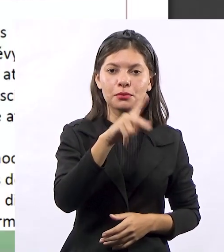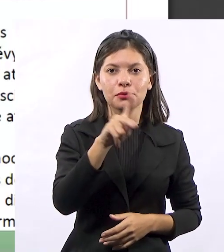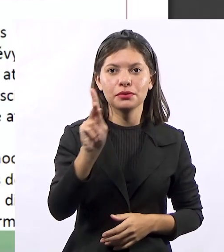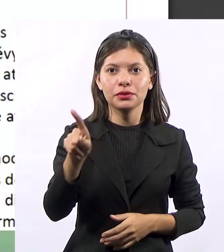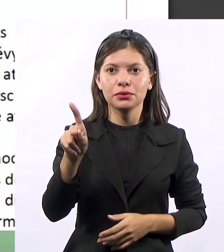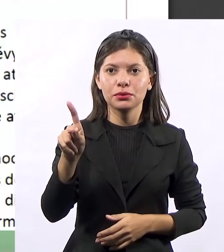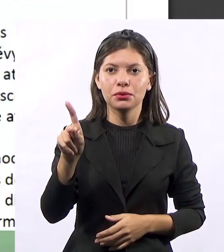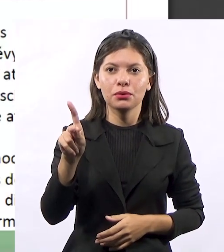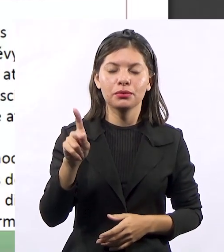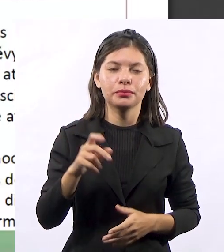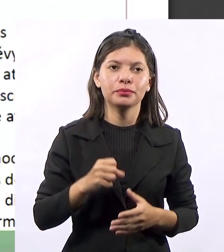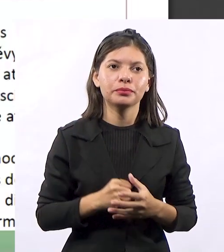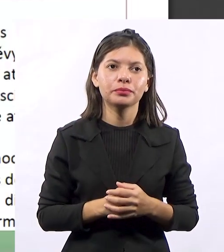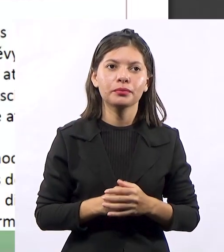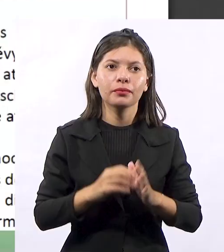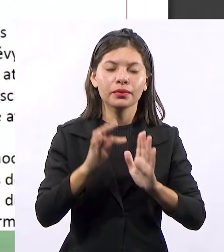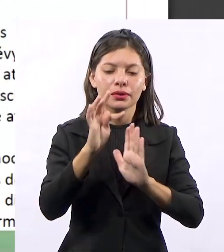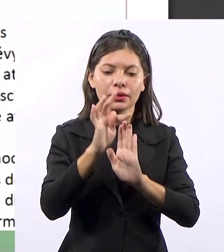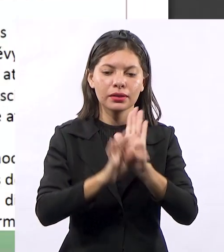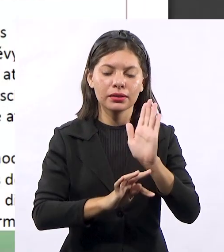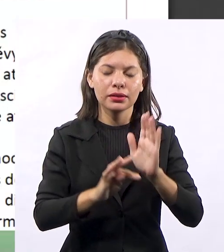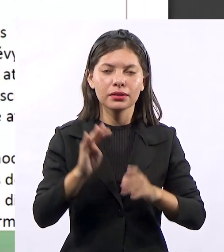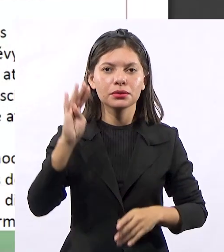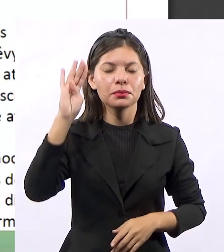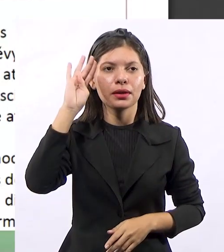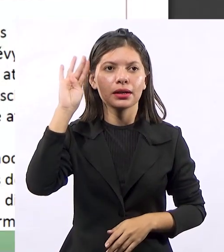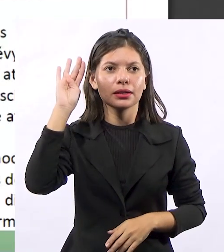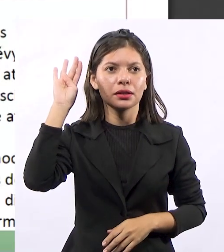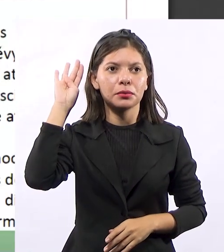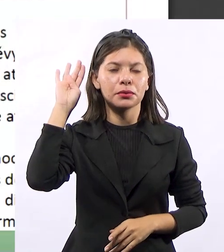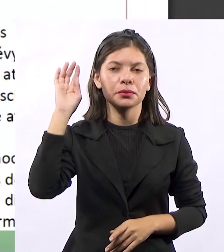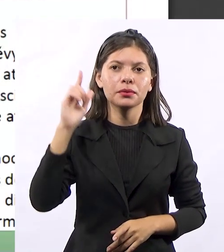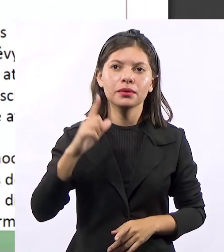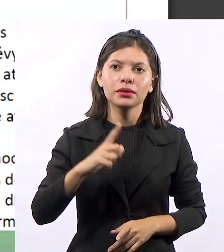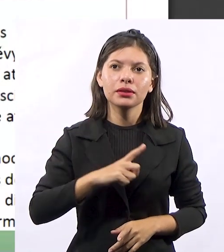reflexiva, ok? Quando eu tenho um texto